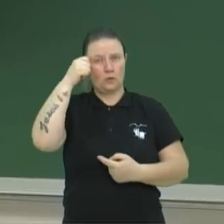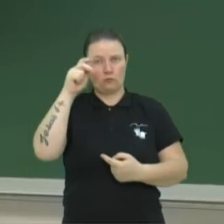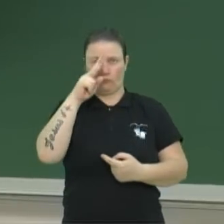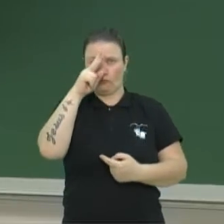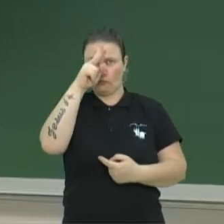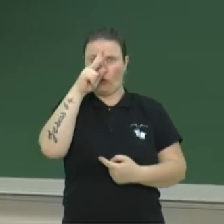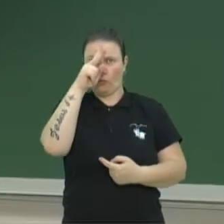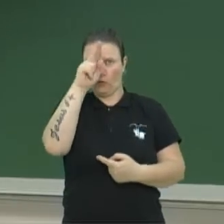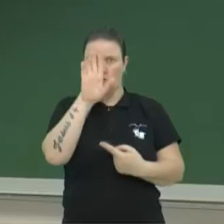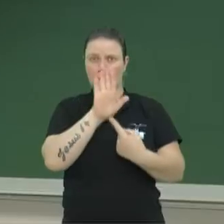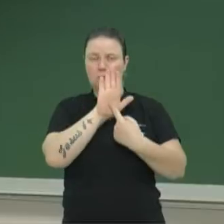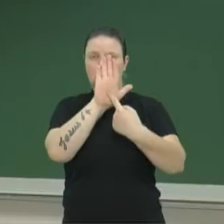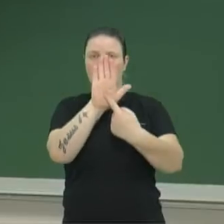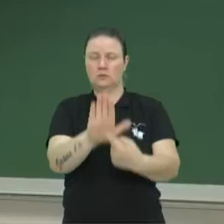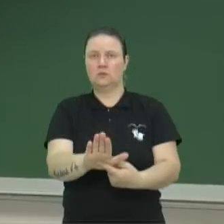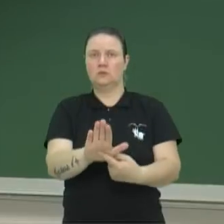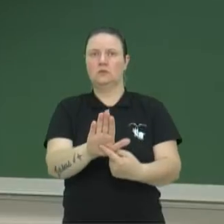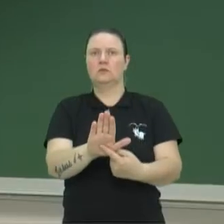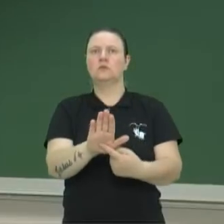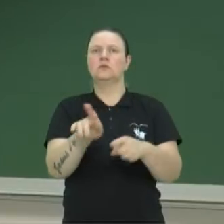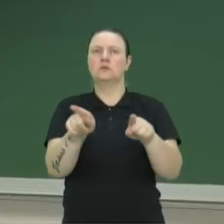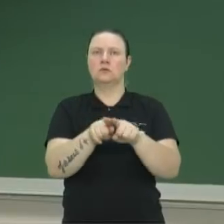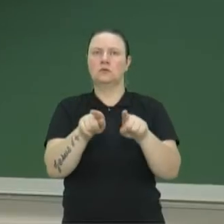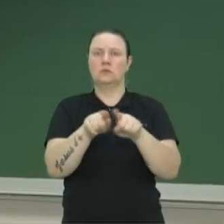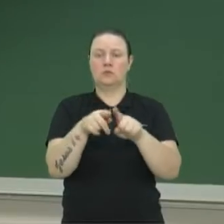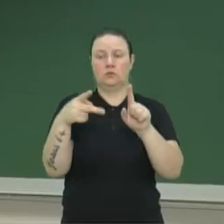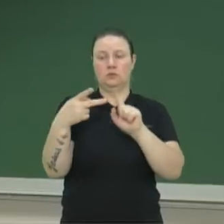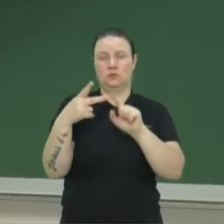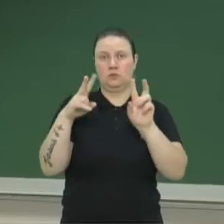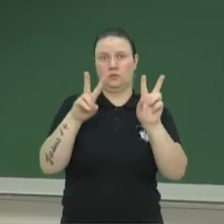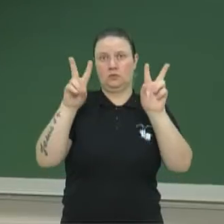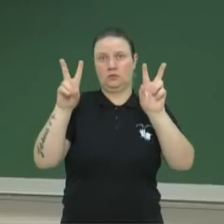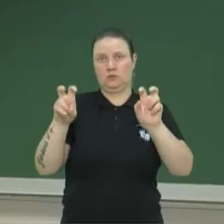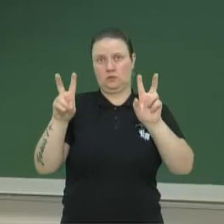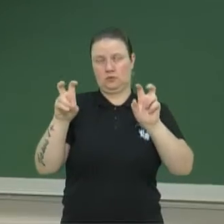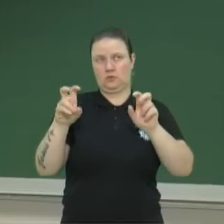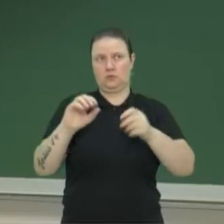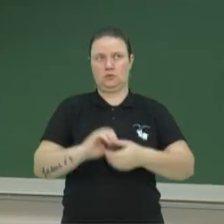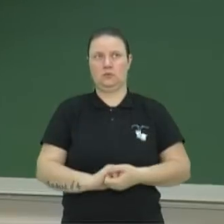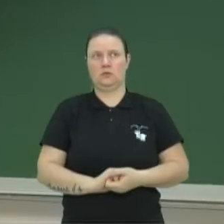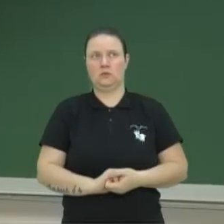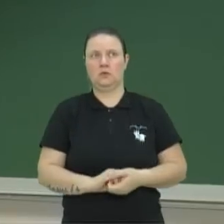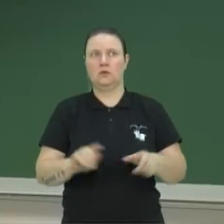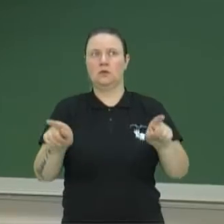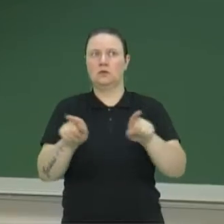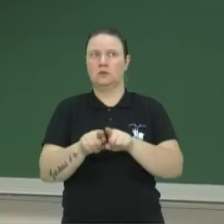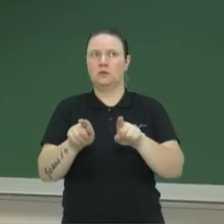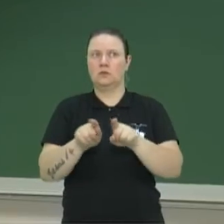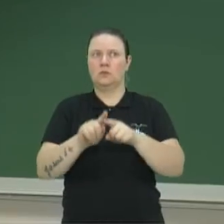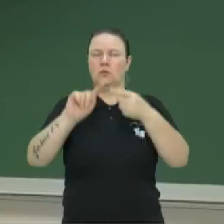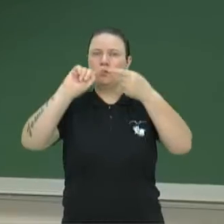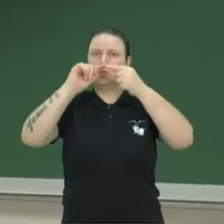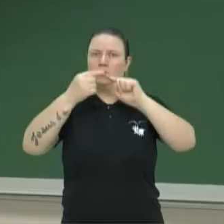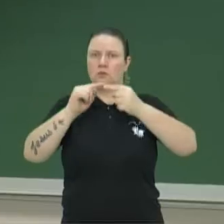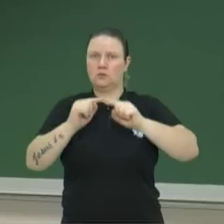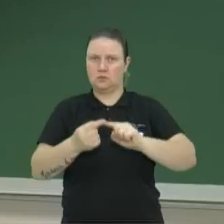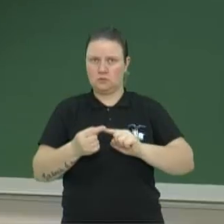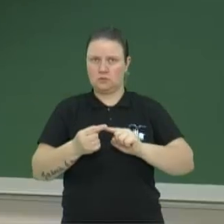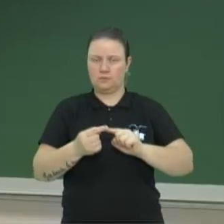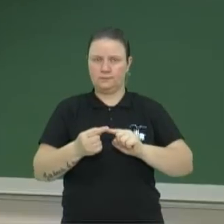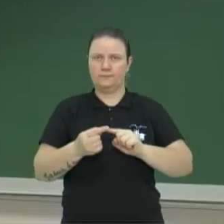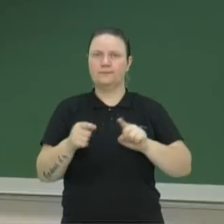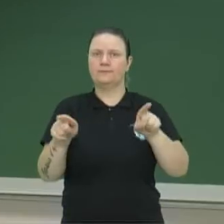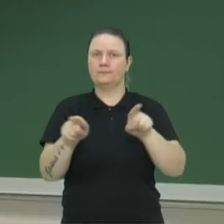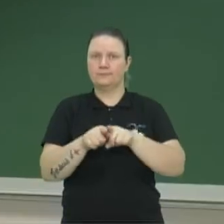um destaque maior do que o subtítulo, tá bom? E também em relação ao texto como um todo,